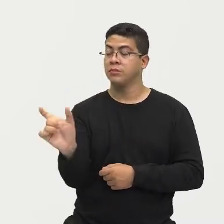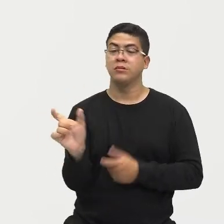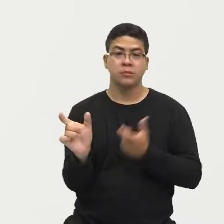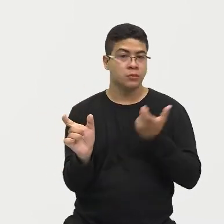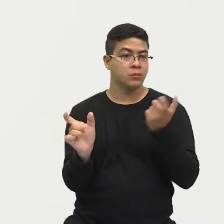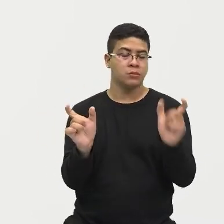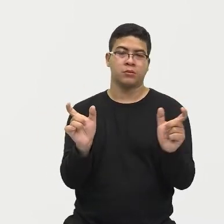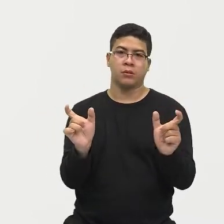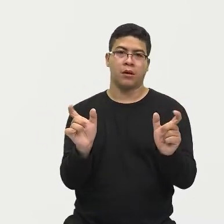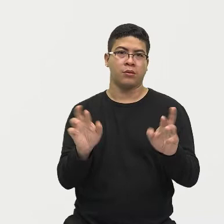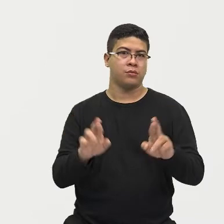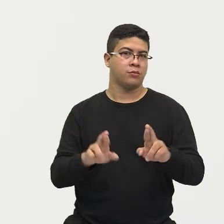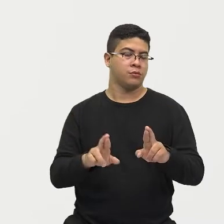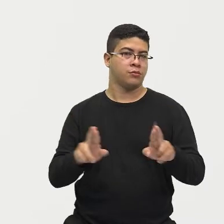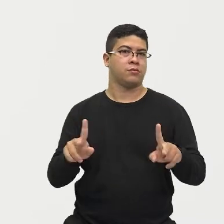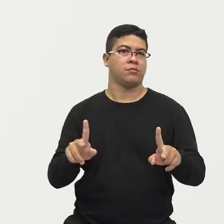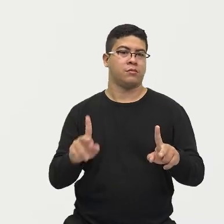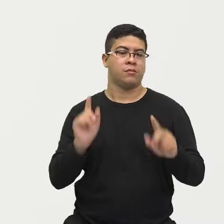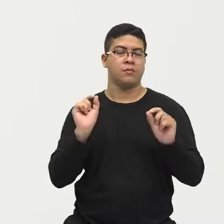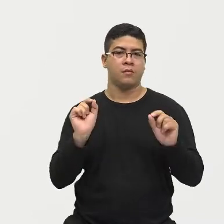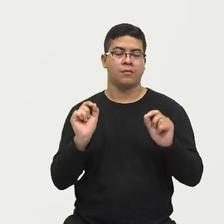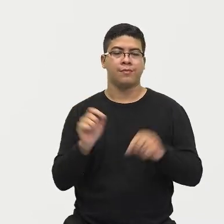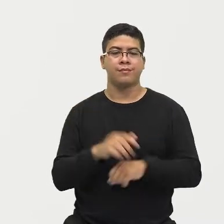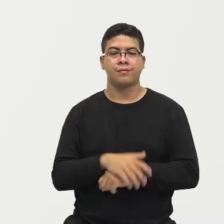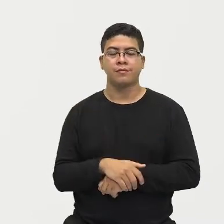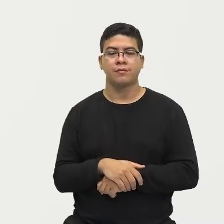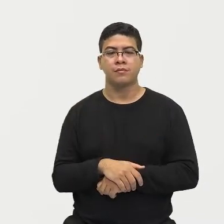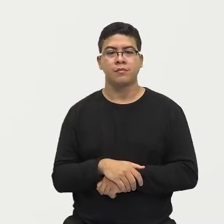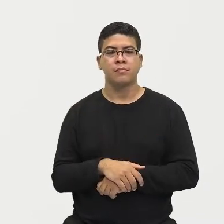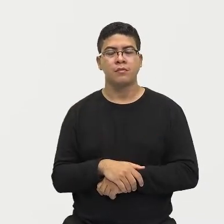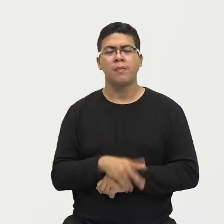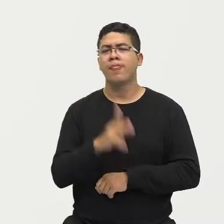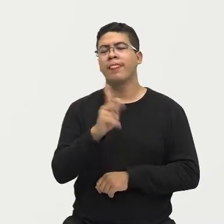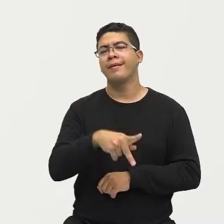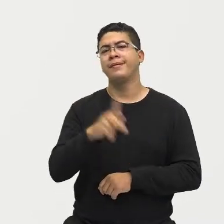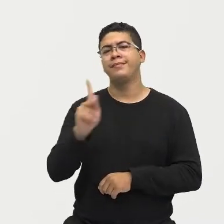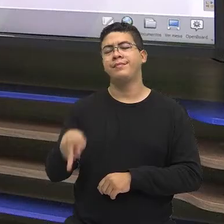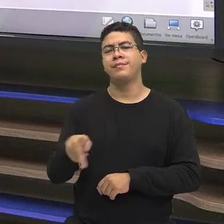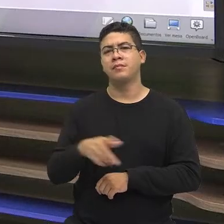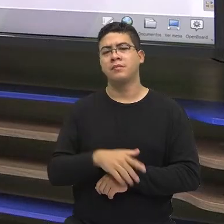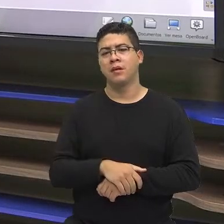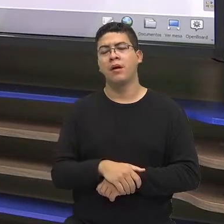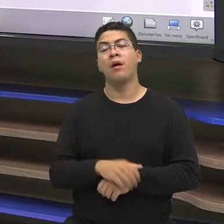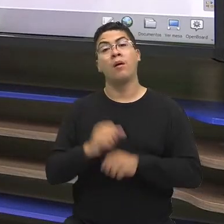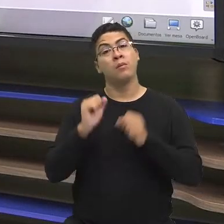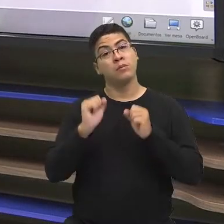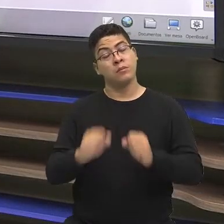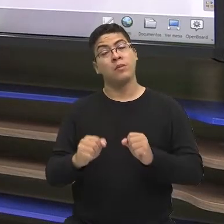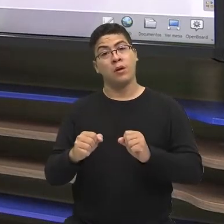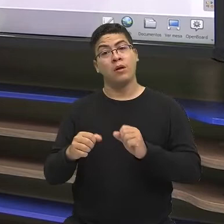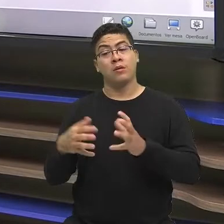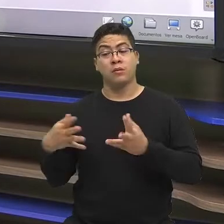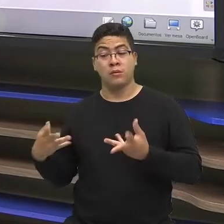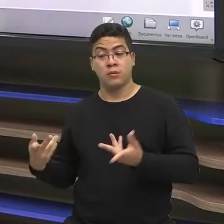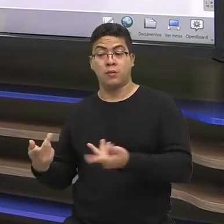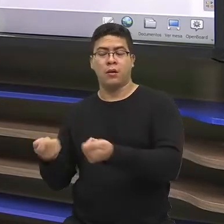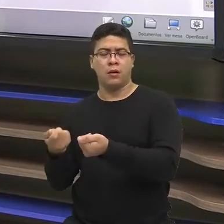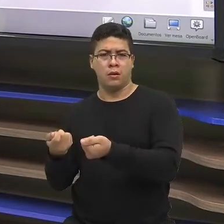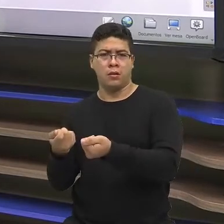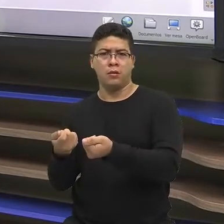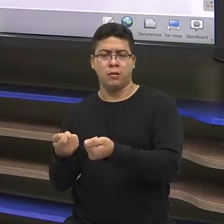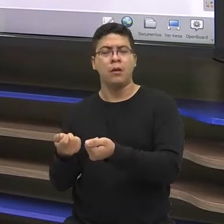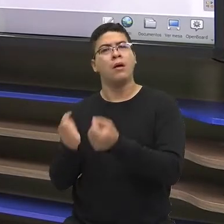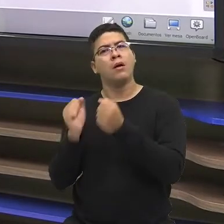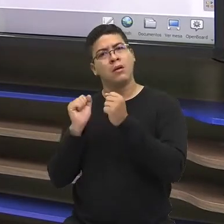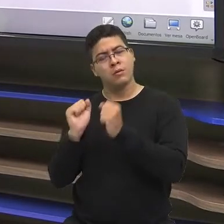estranho, você pode indicar assim, professor, pode ser a qualidade de alguém, né? A qualidade,